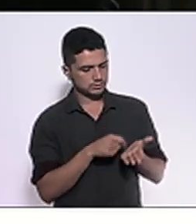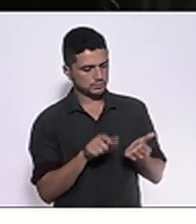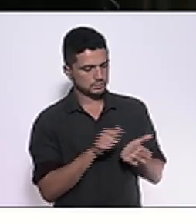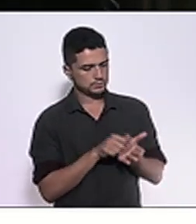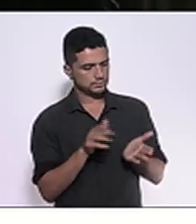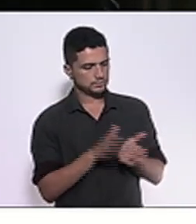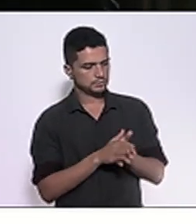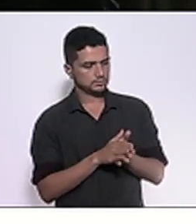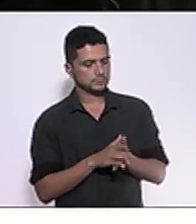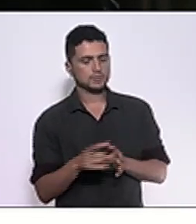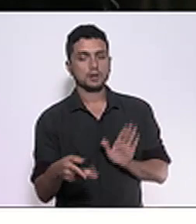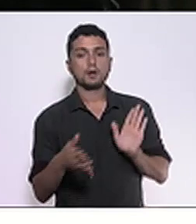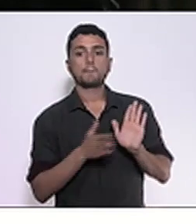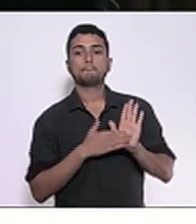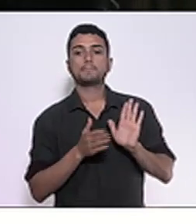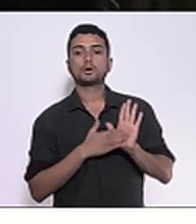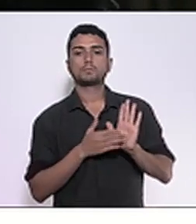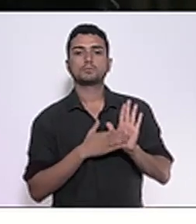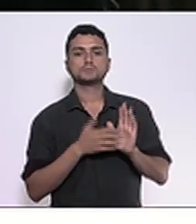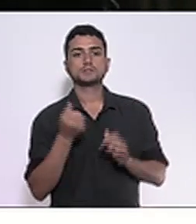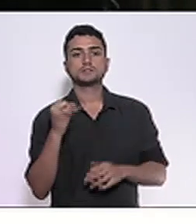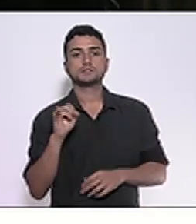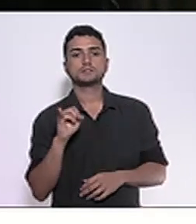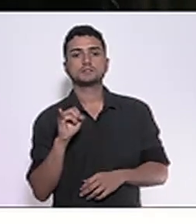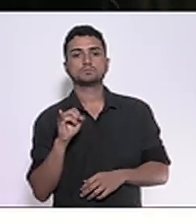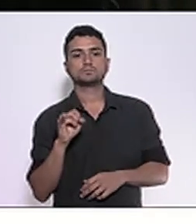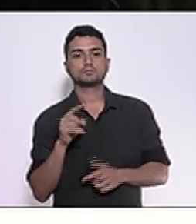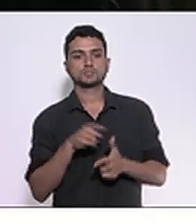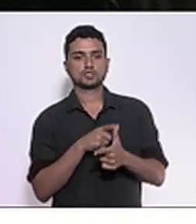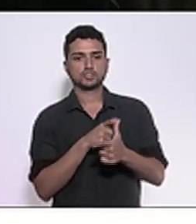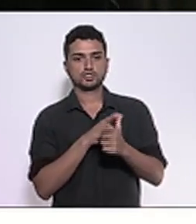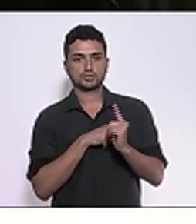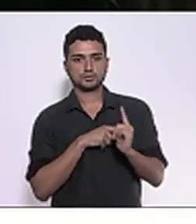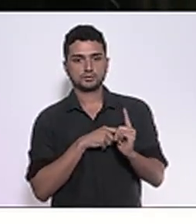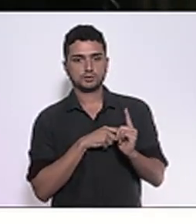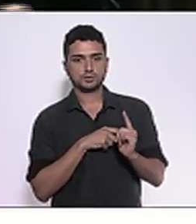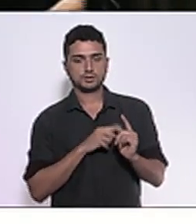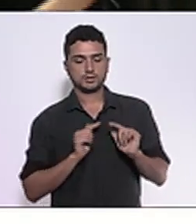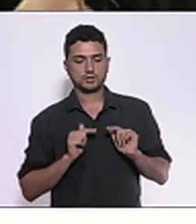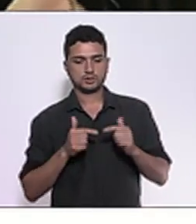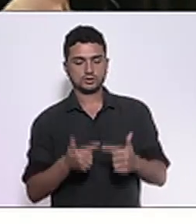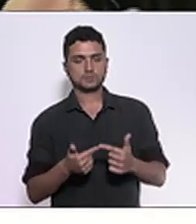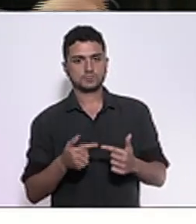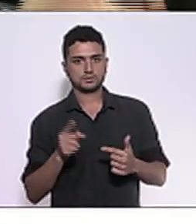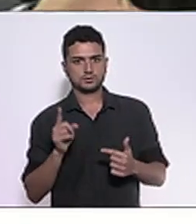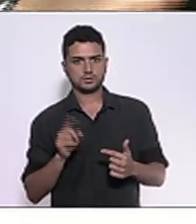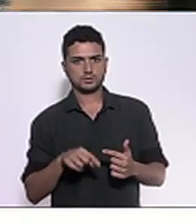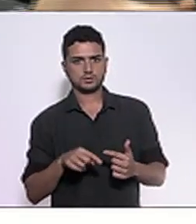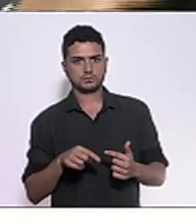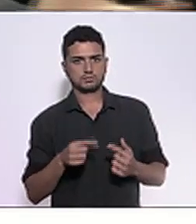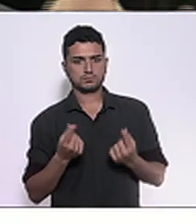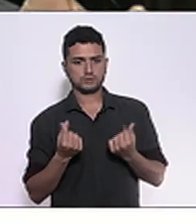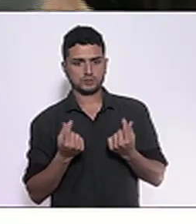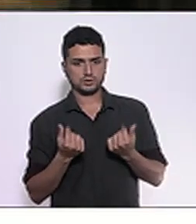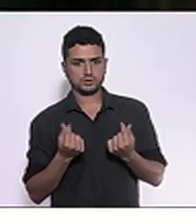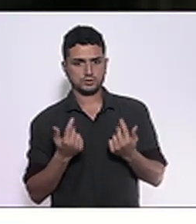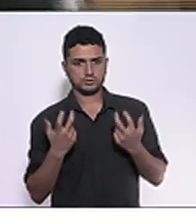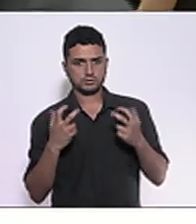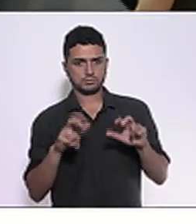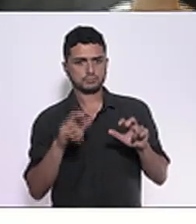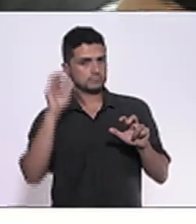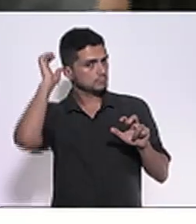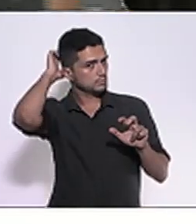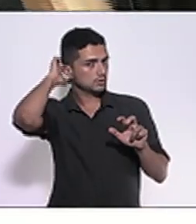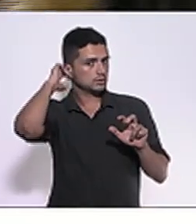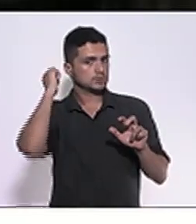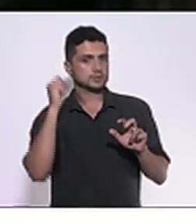a proposta, se também essa dívida ativa é desse tamanho, é porque a cobrança nossa, a